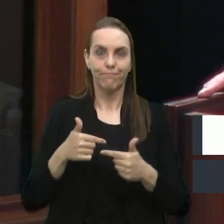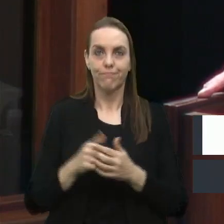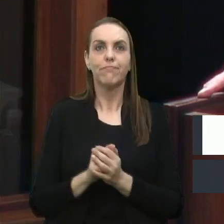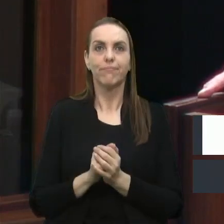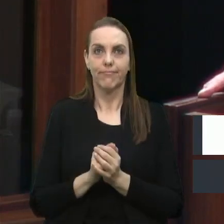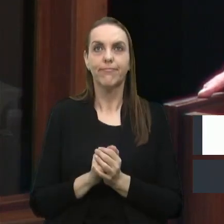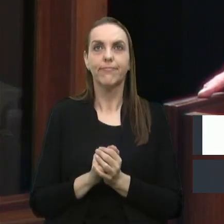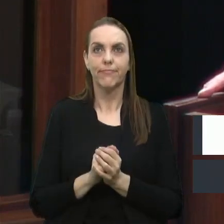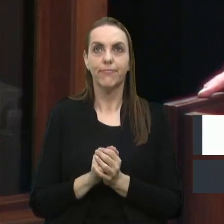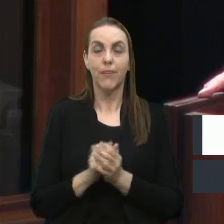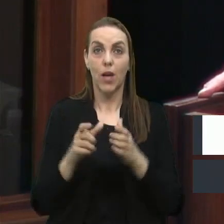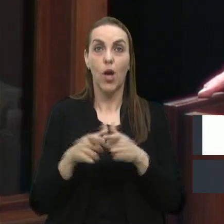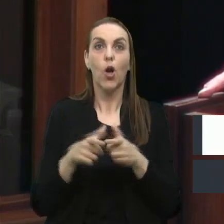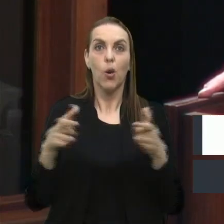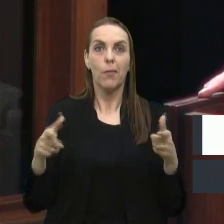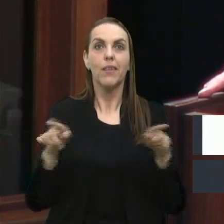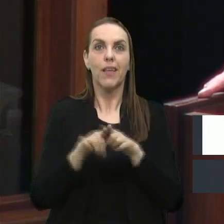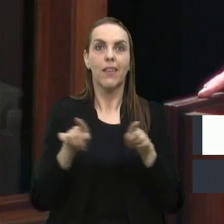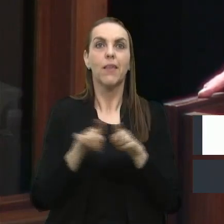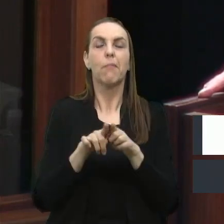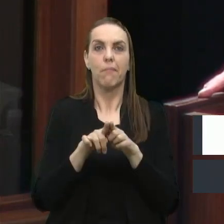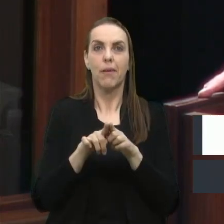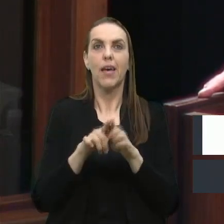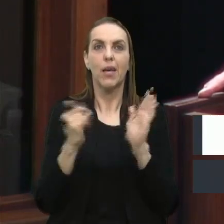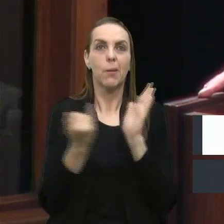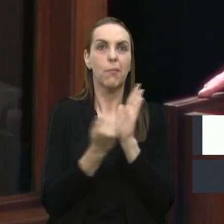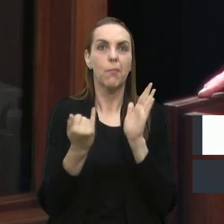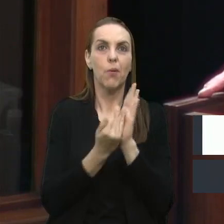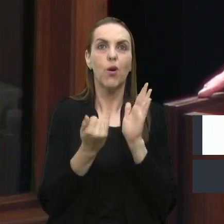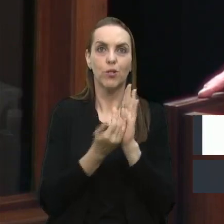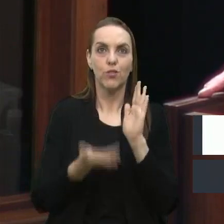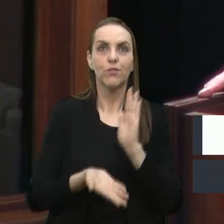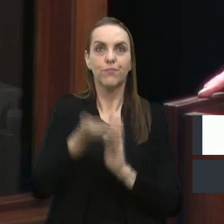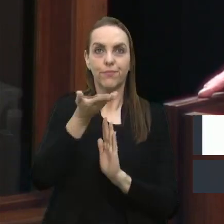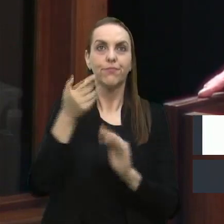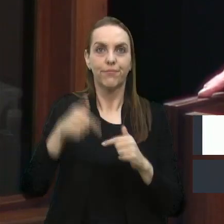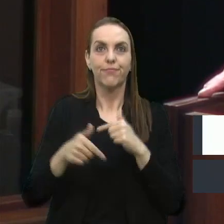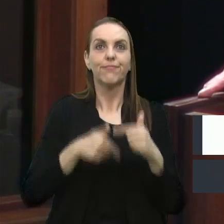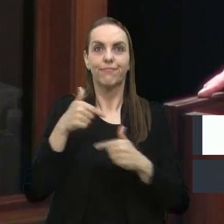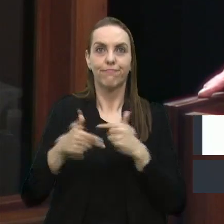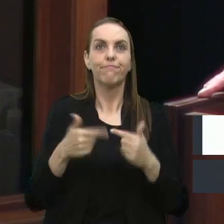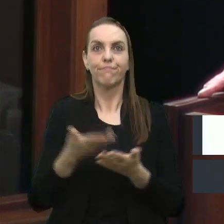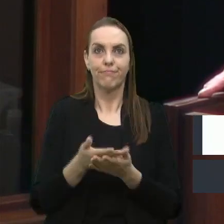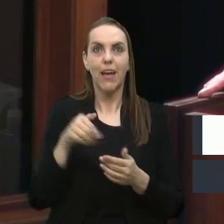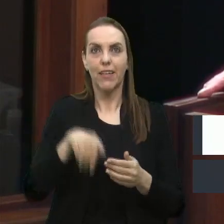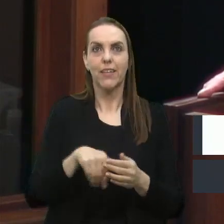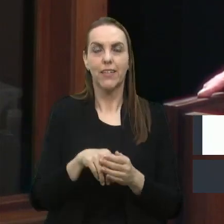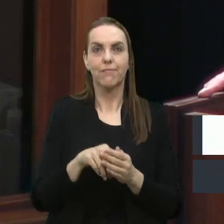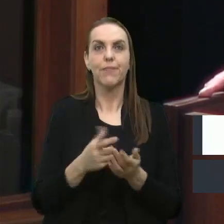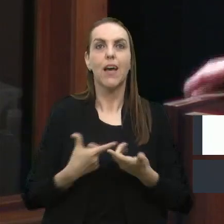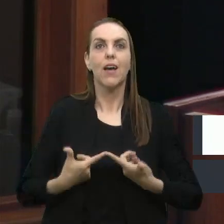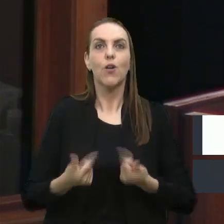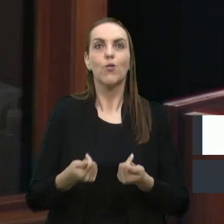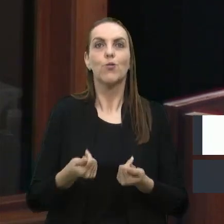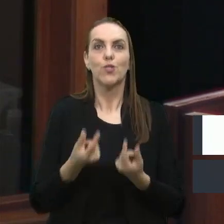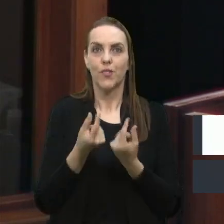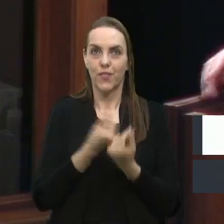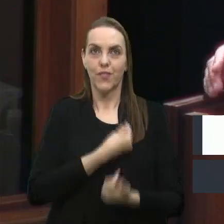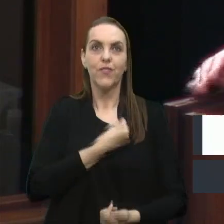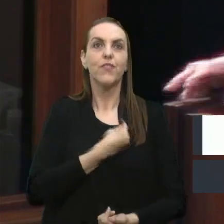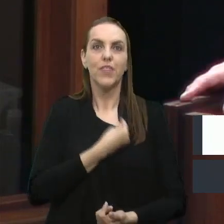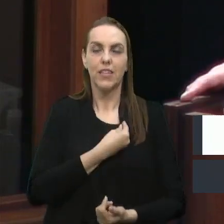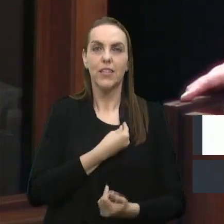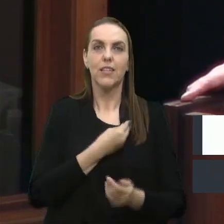aumentar a carga tributária no nosso estado, aumentando o custo de vida do cidadão na ponta, aumentando a cesta